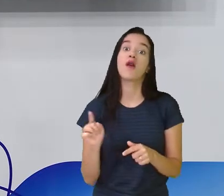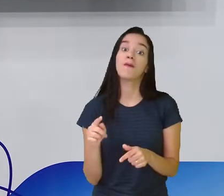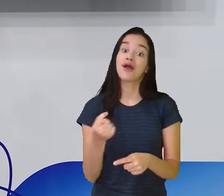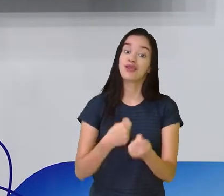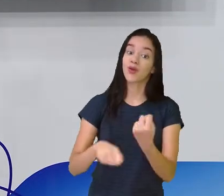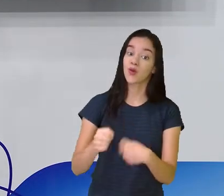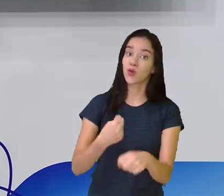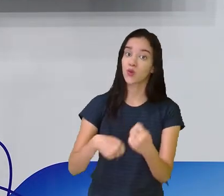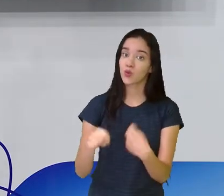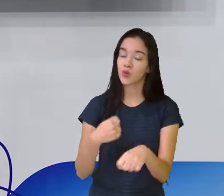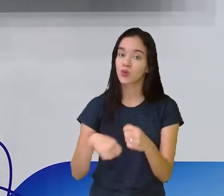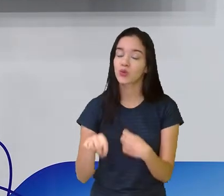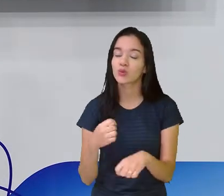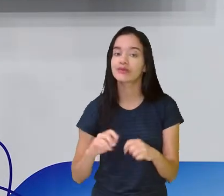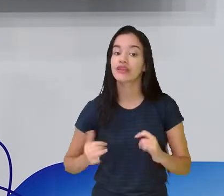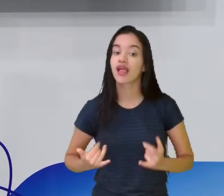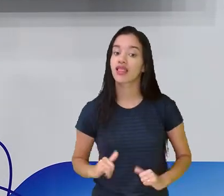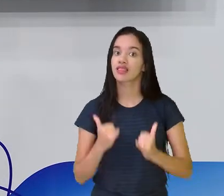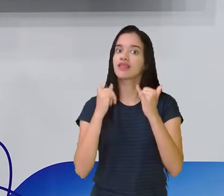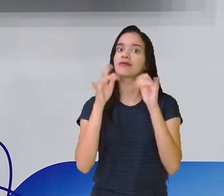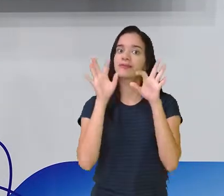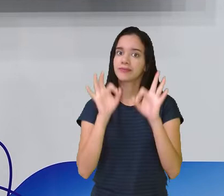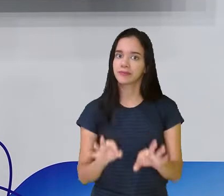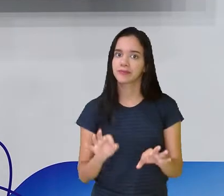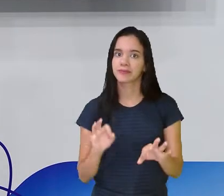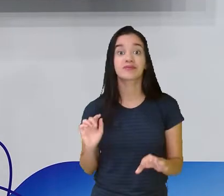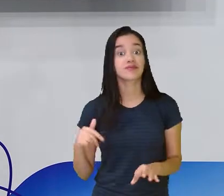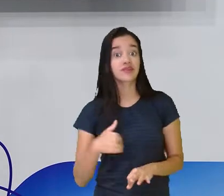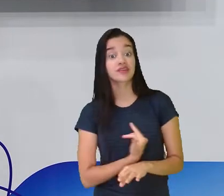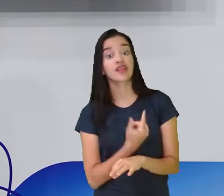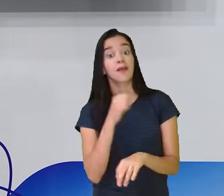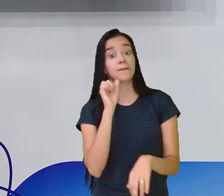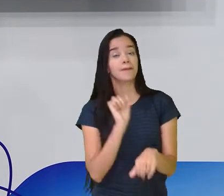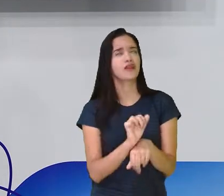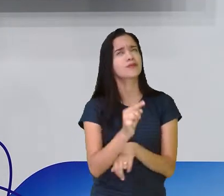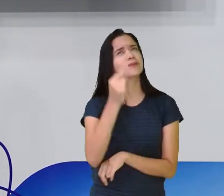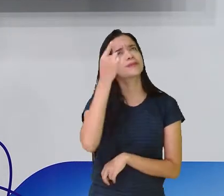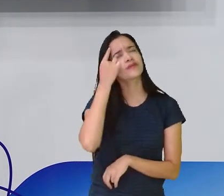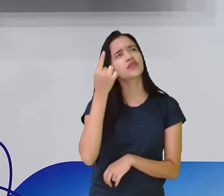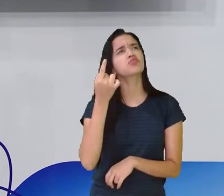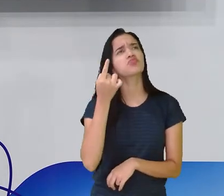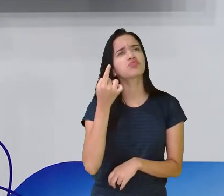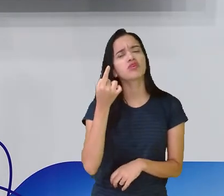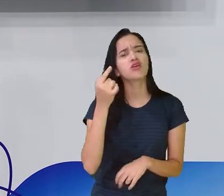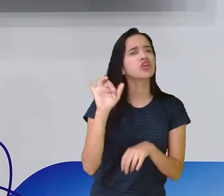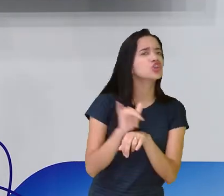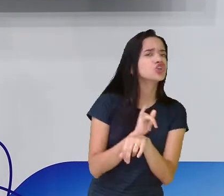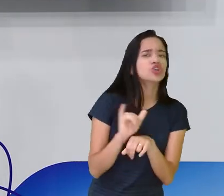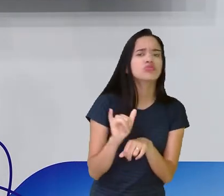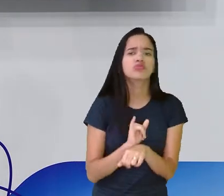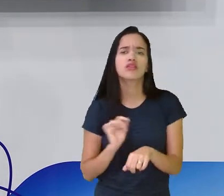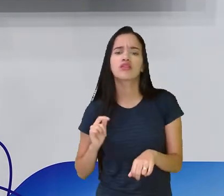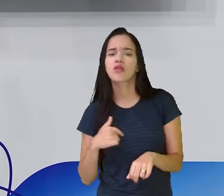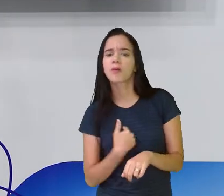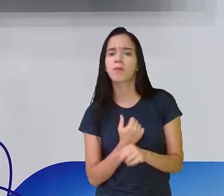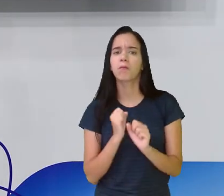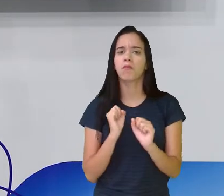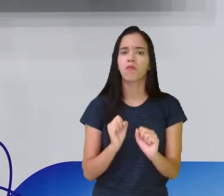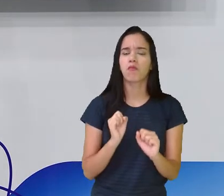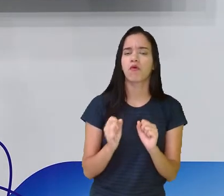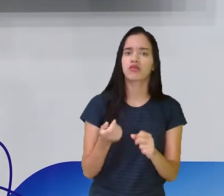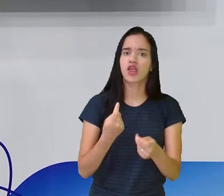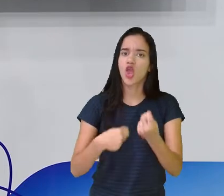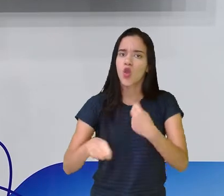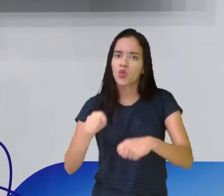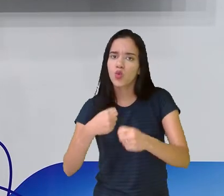economizar fontes de energia. Entende? A gente tem que parar e pensar que formas a gente pode economizar essa